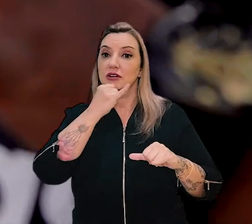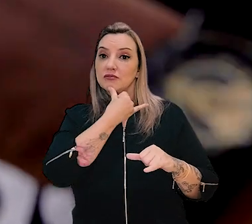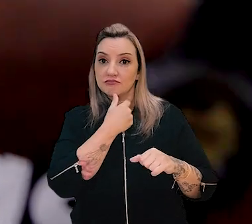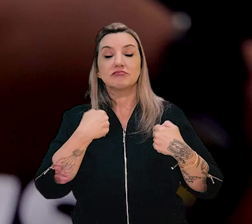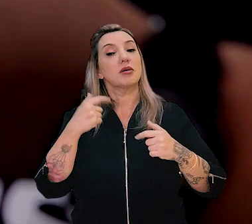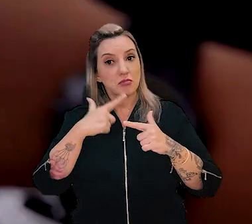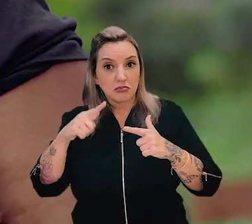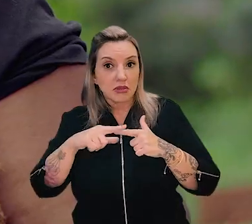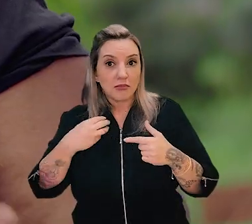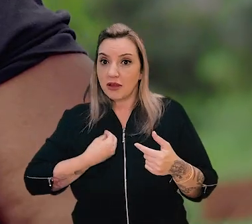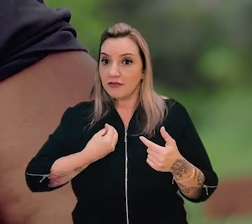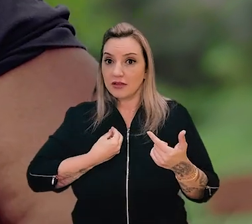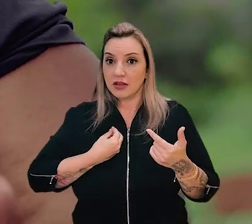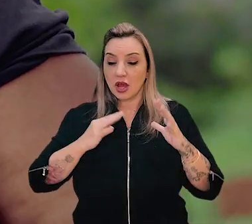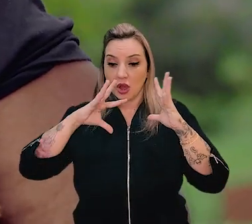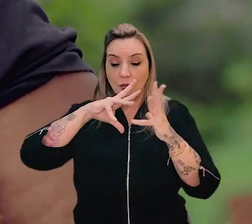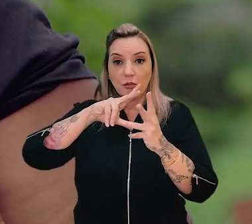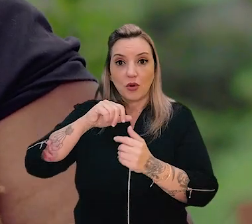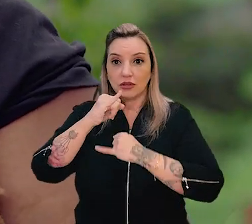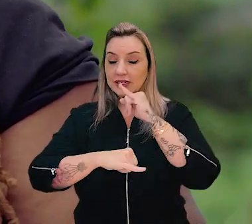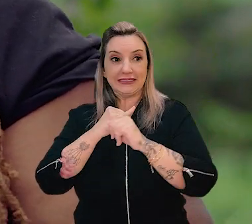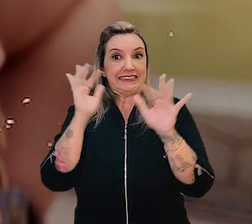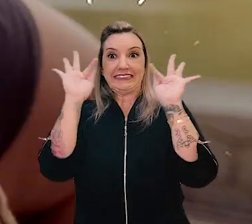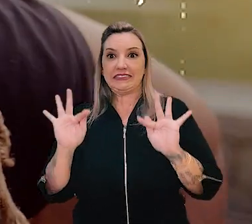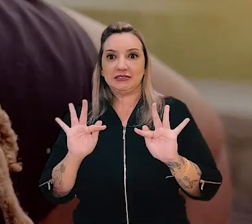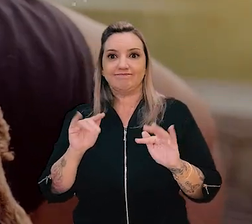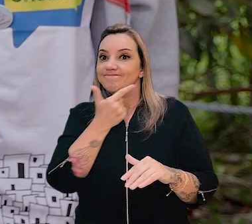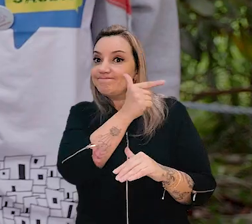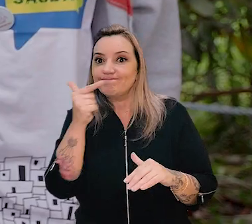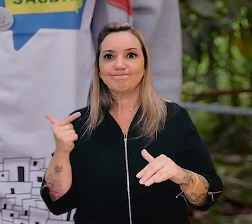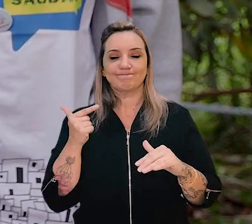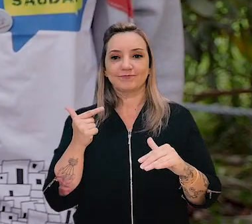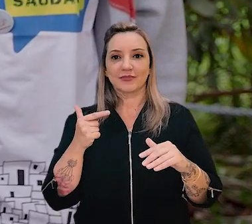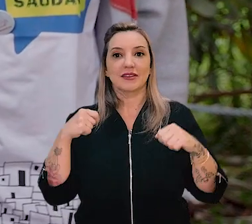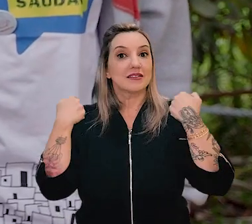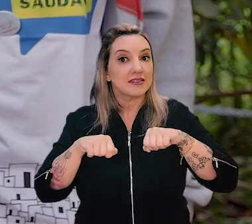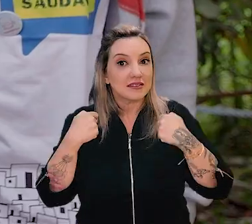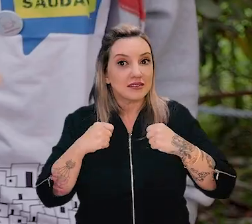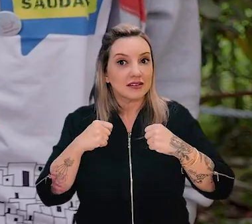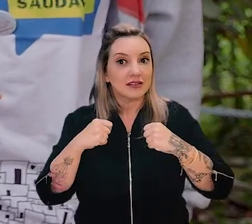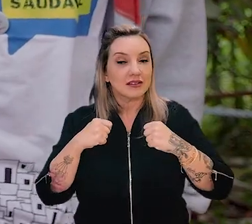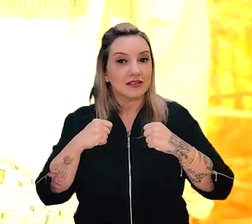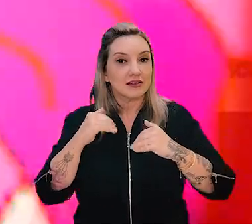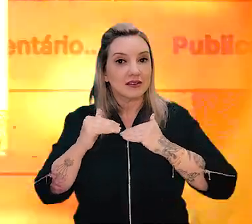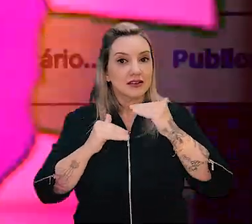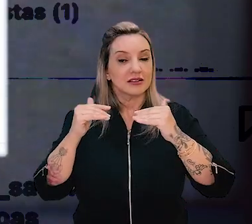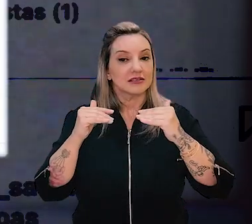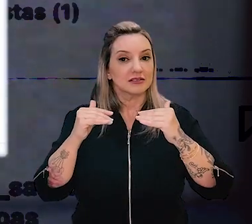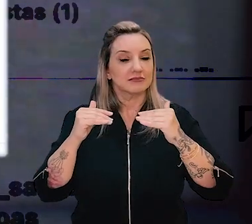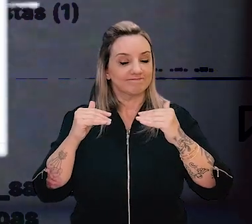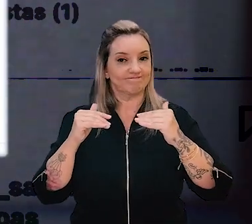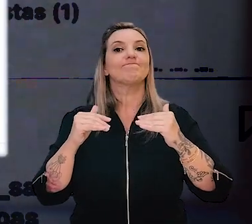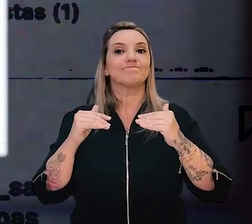com os nossos problemas. Esse mundo de internet que está todo mundo feliz não existe. É necessário vocês construírem uma nova relação com a atividade